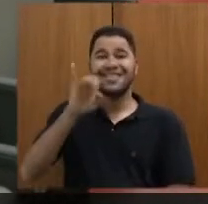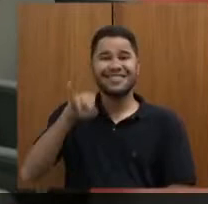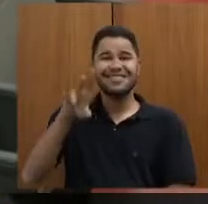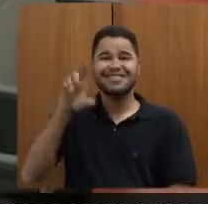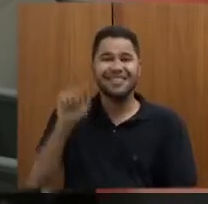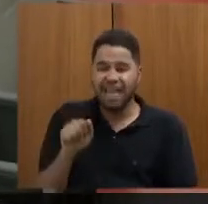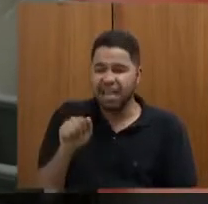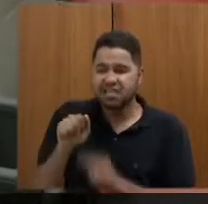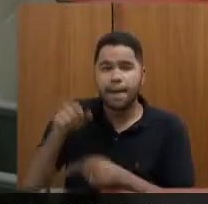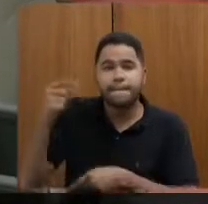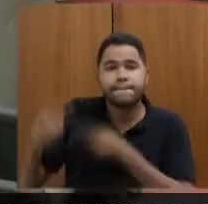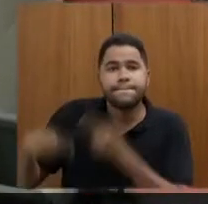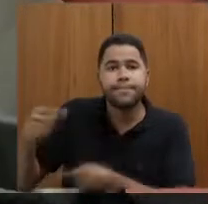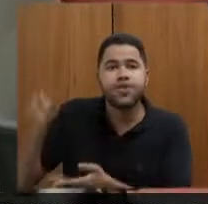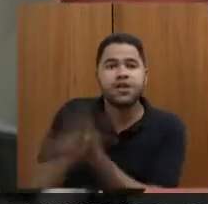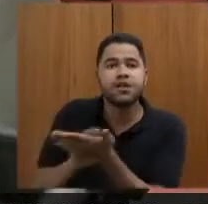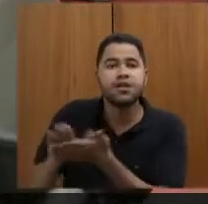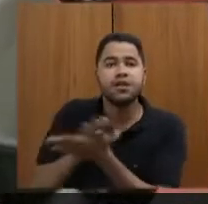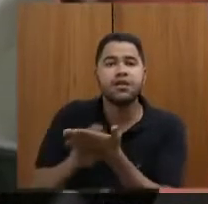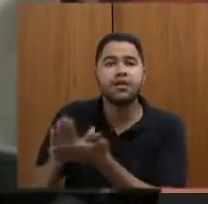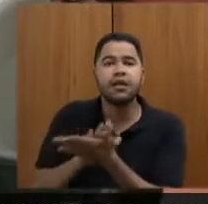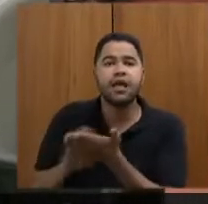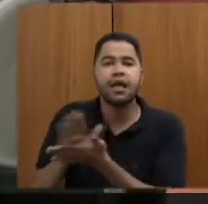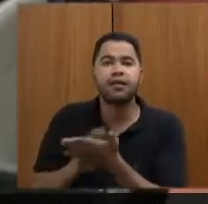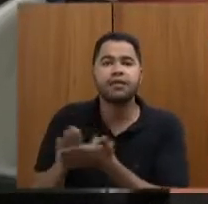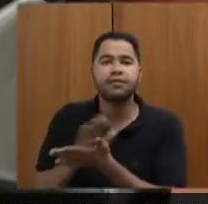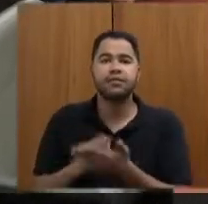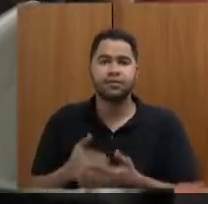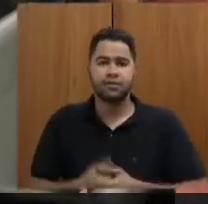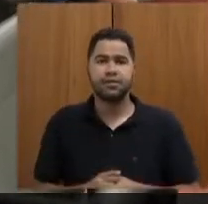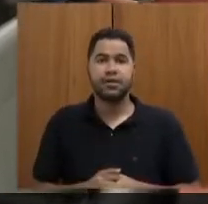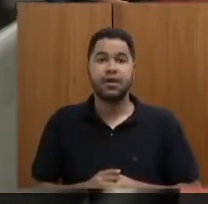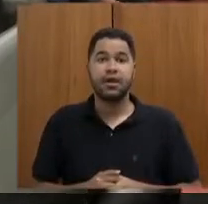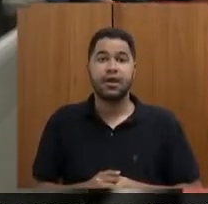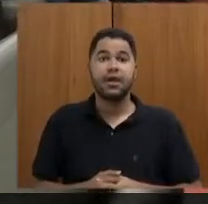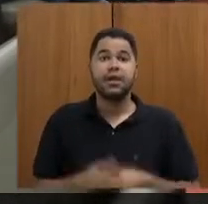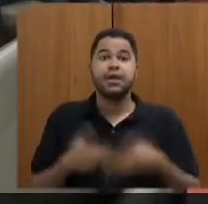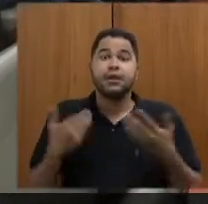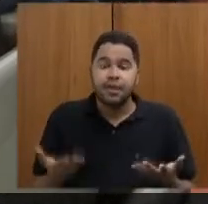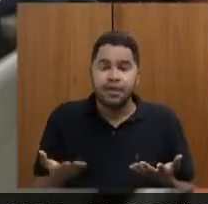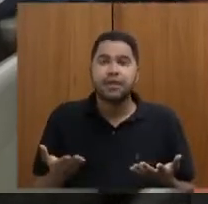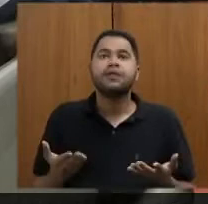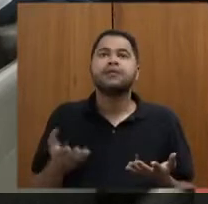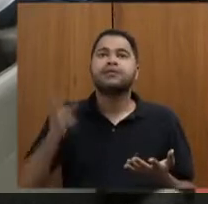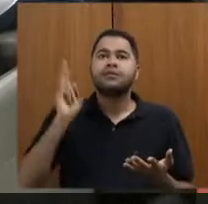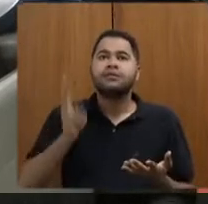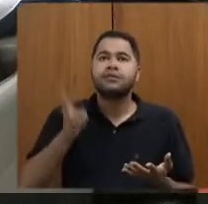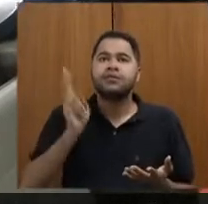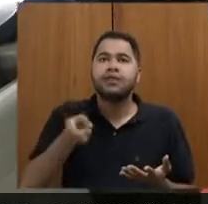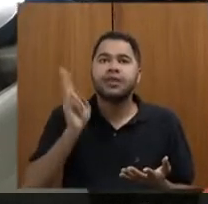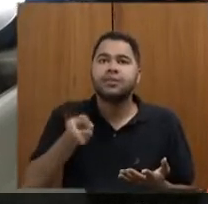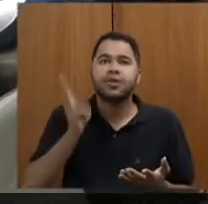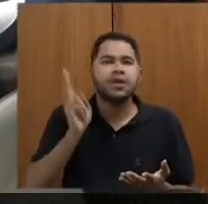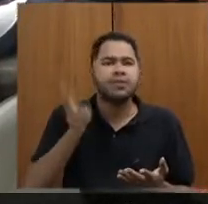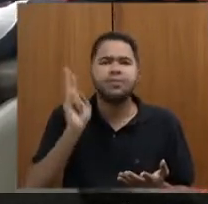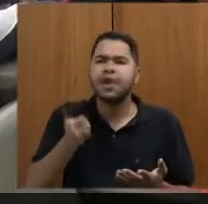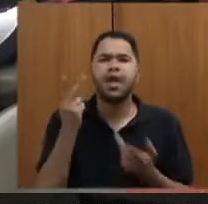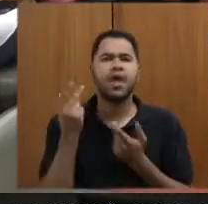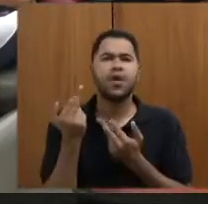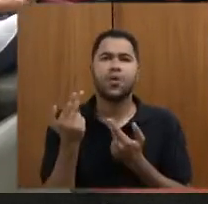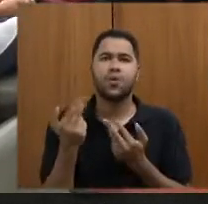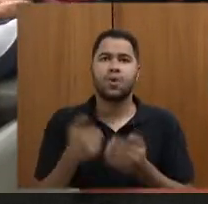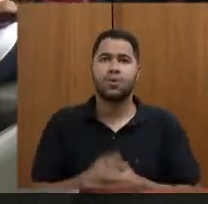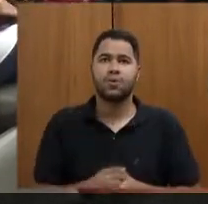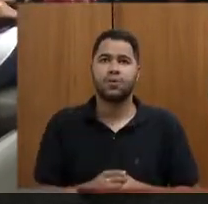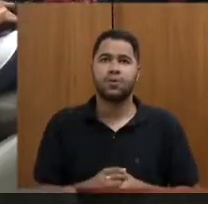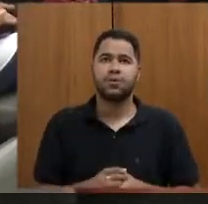não tem políticas públicas para mulheres. Eles seguem sempre da mesma... Presidente. Solange, presidente.